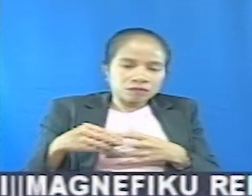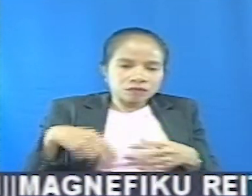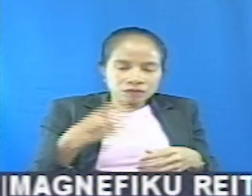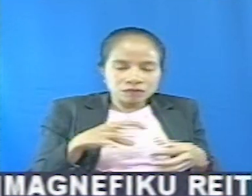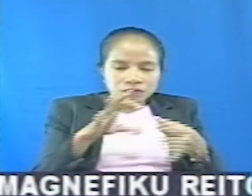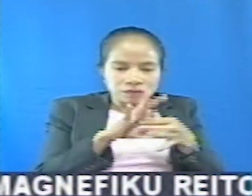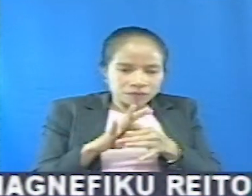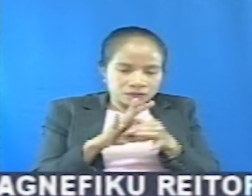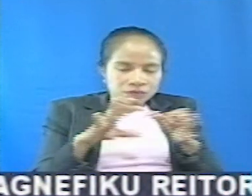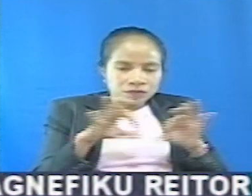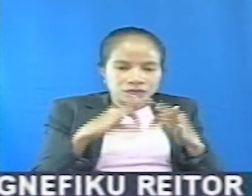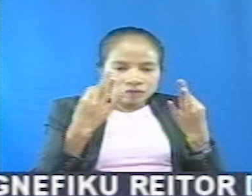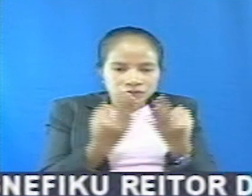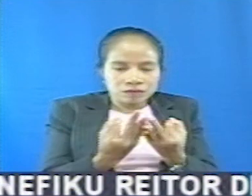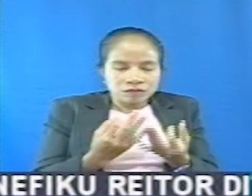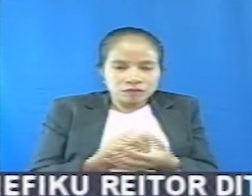membro familia.